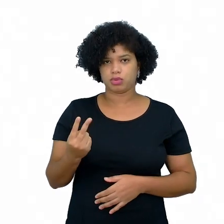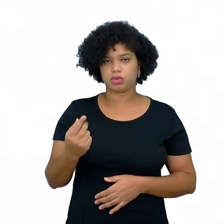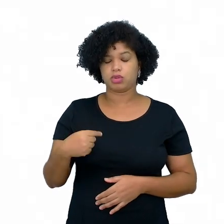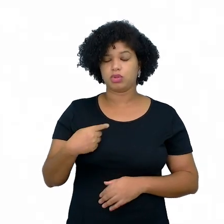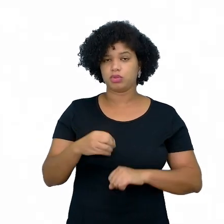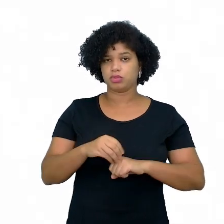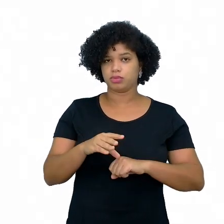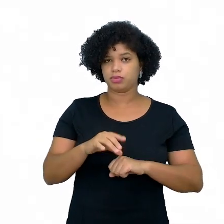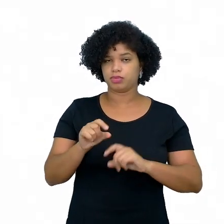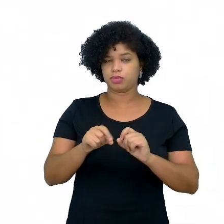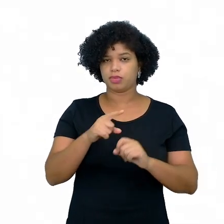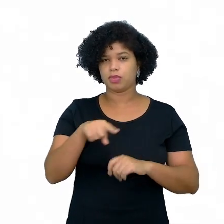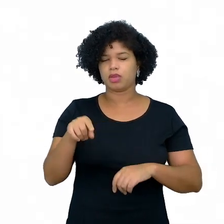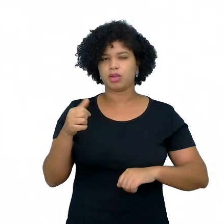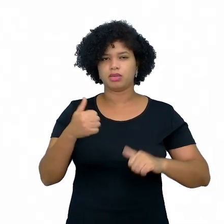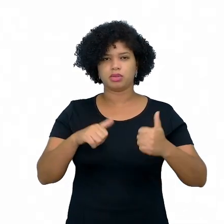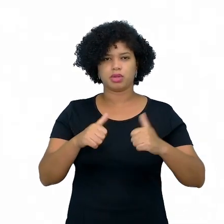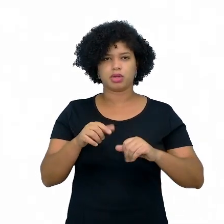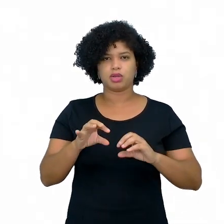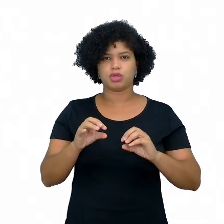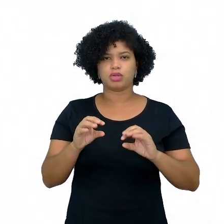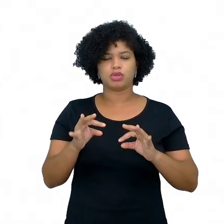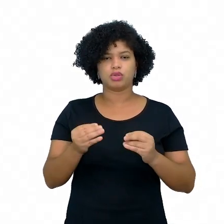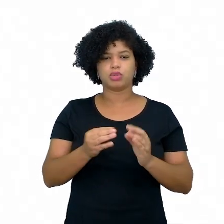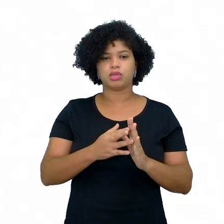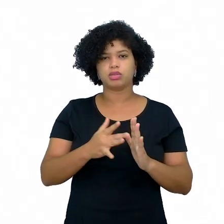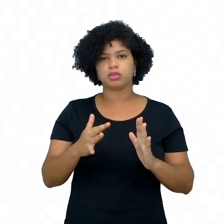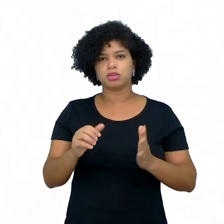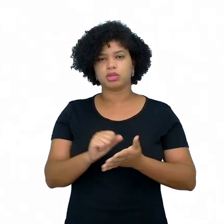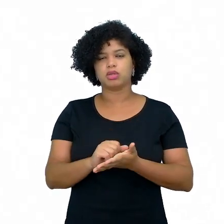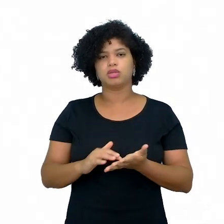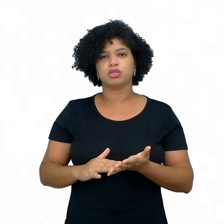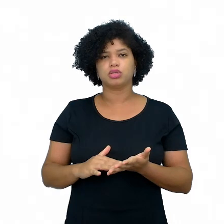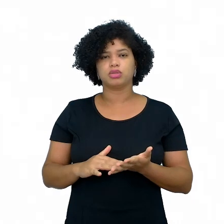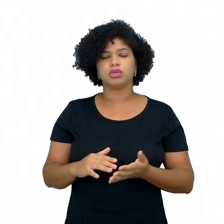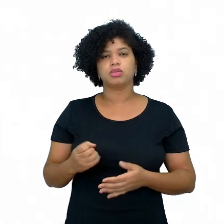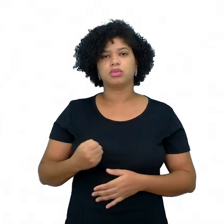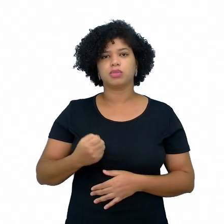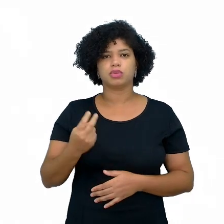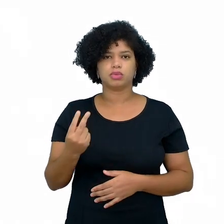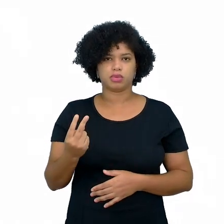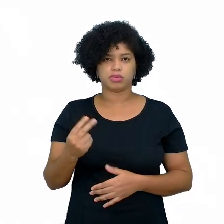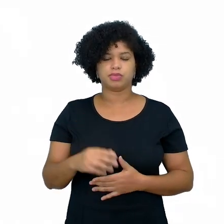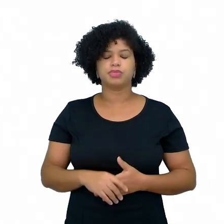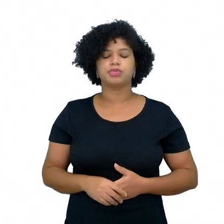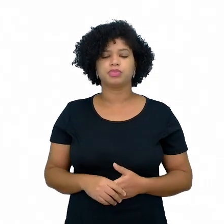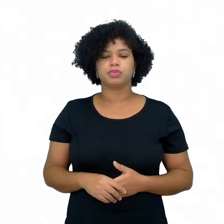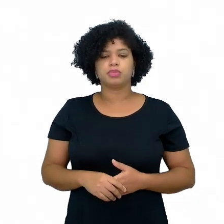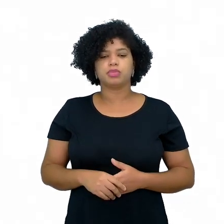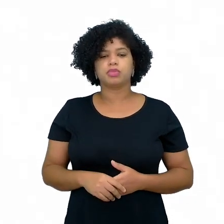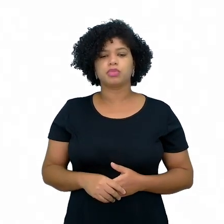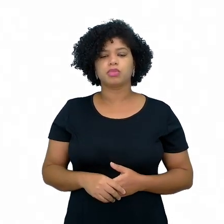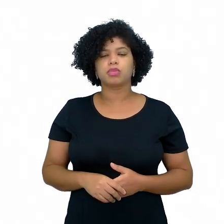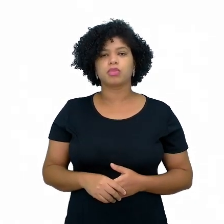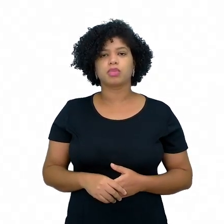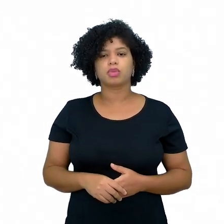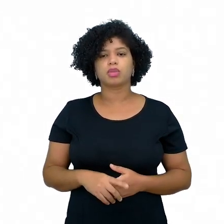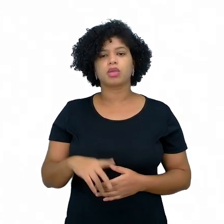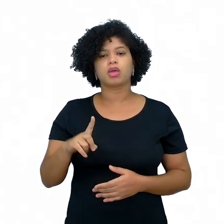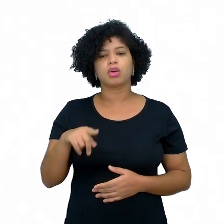sugerimos que vocês analisem toda a sequência da atividade 2, né, ou seja, né,